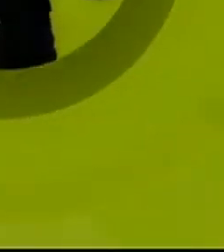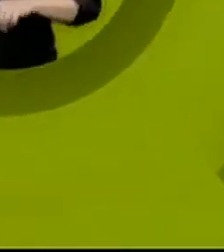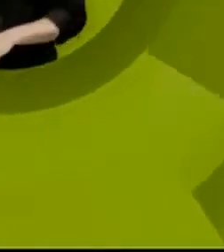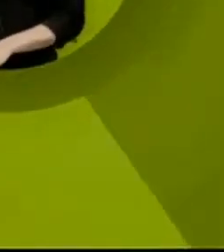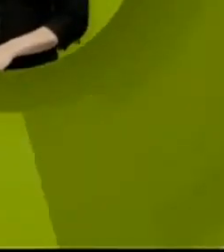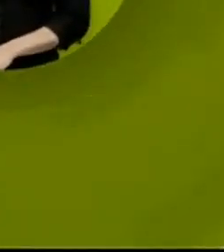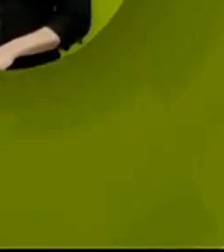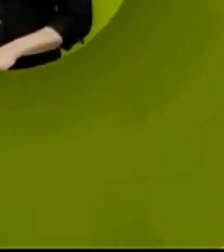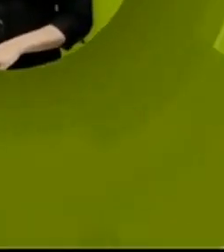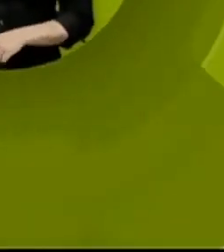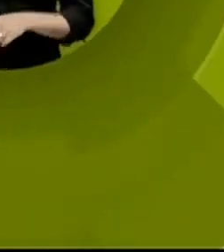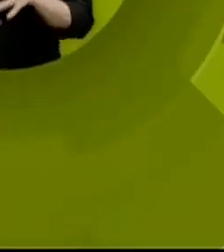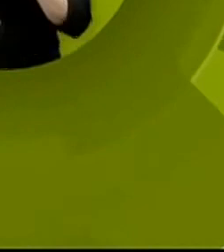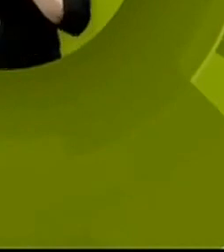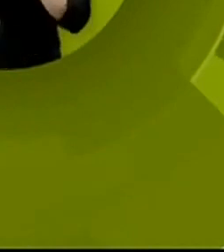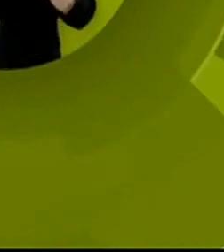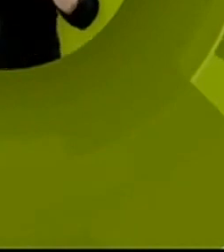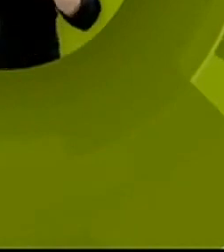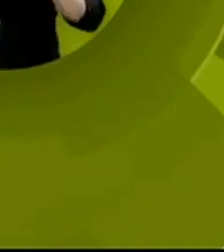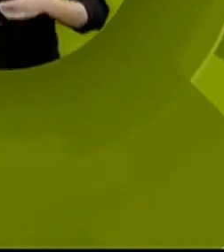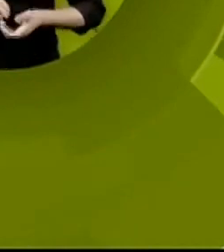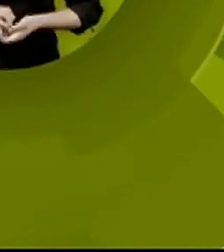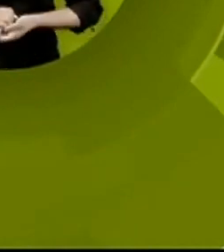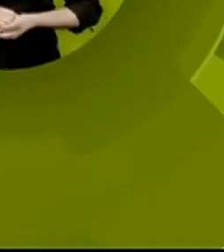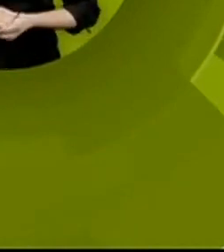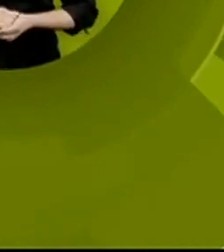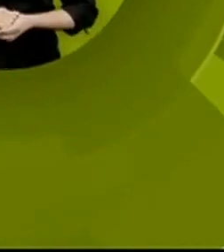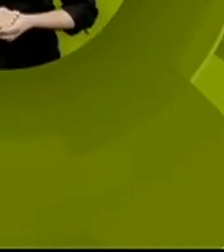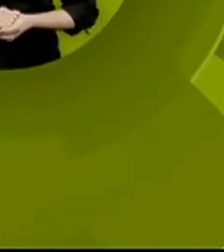O programa a seguir é livre para todos os públicos.